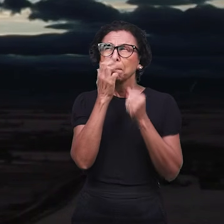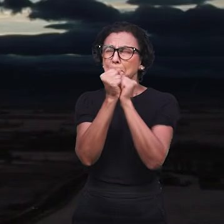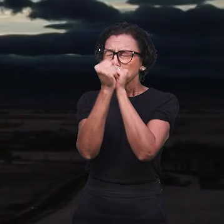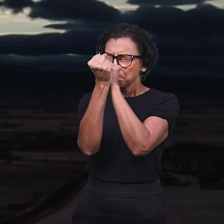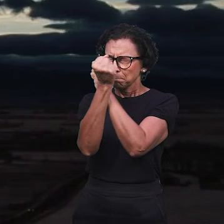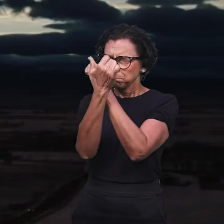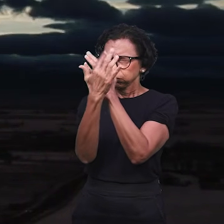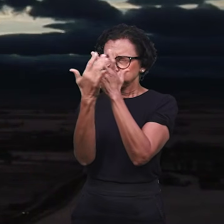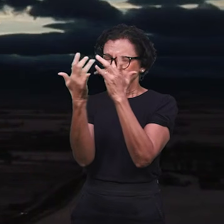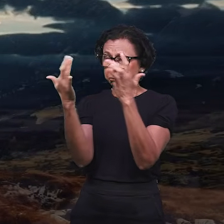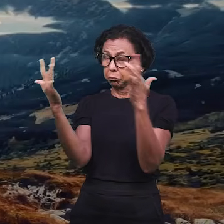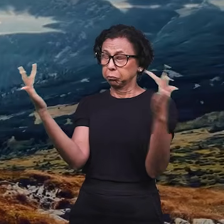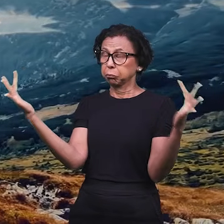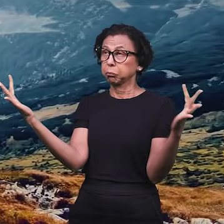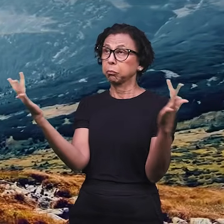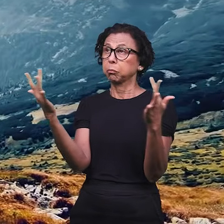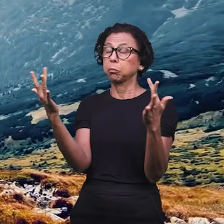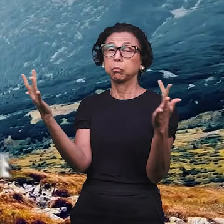glorioso será,